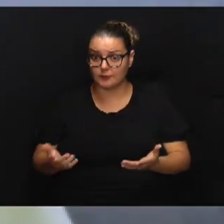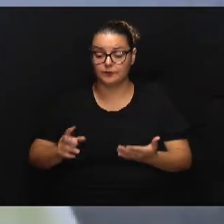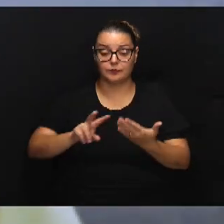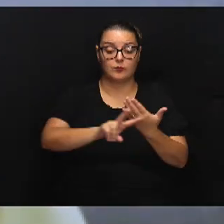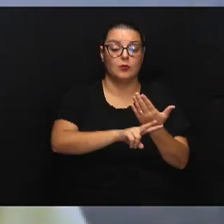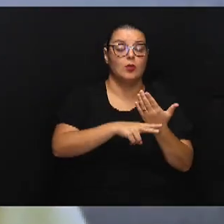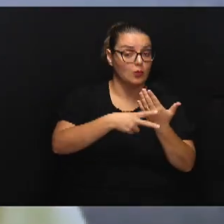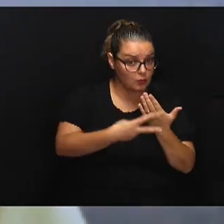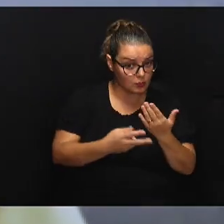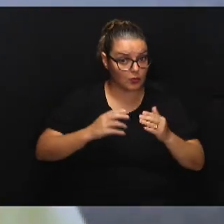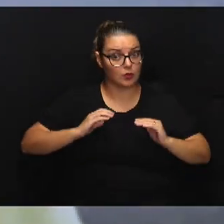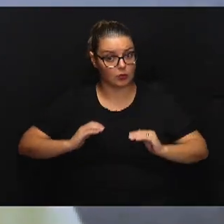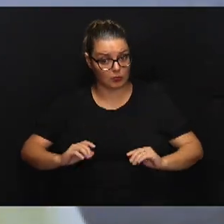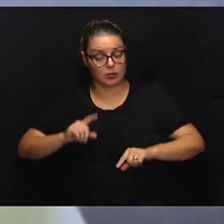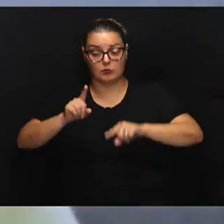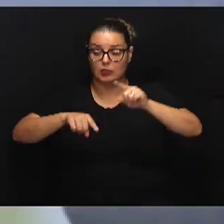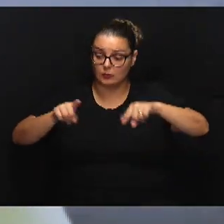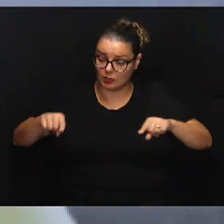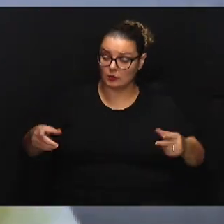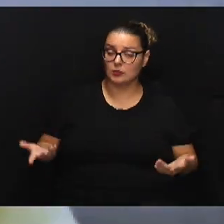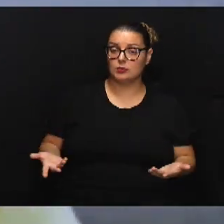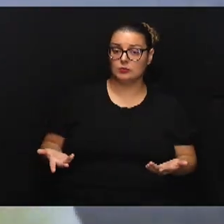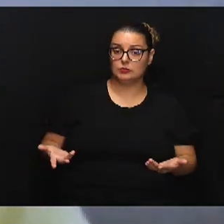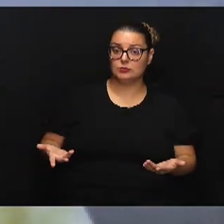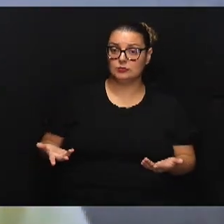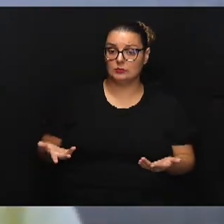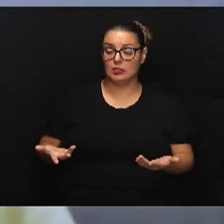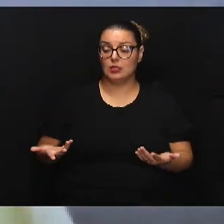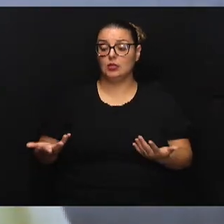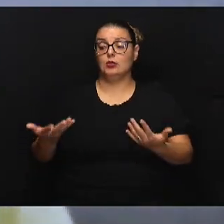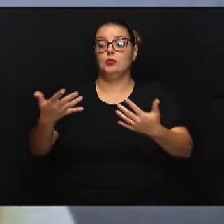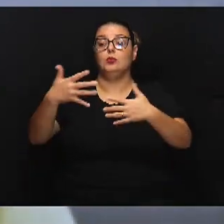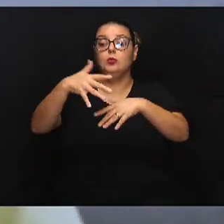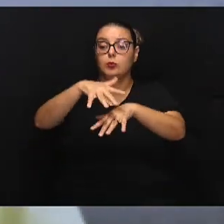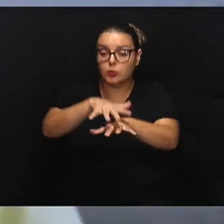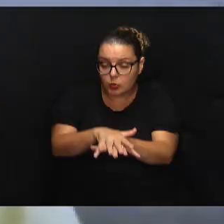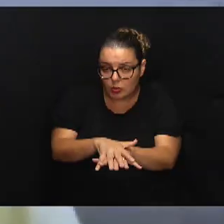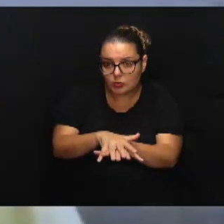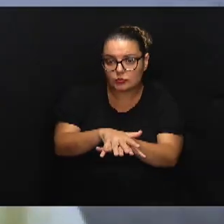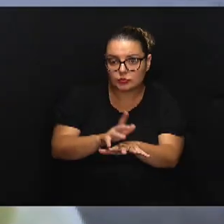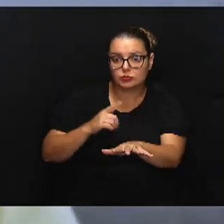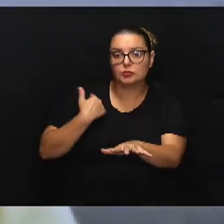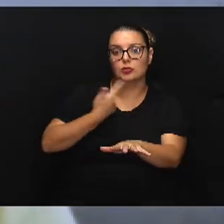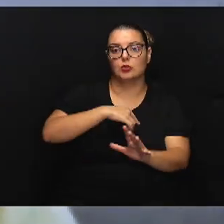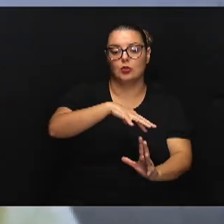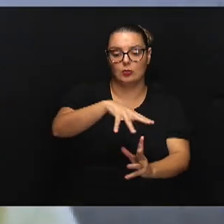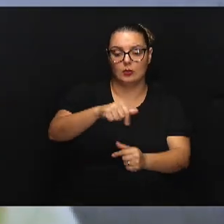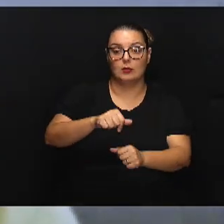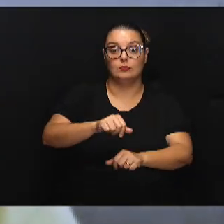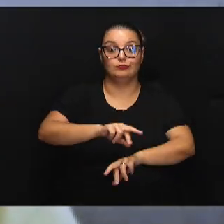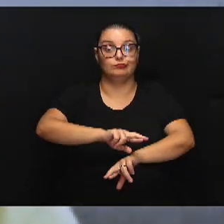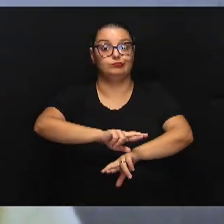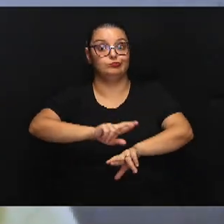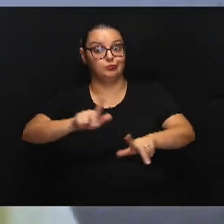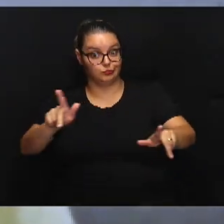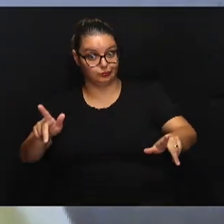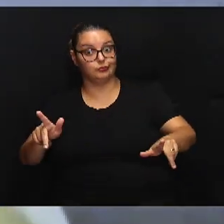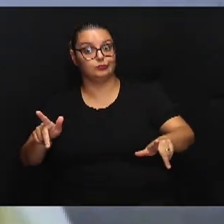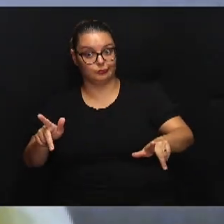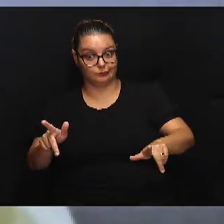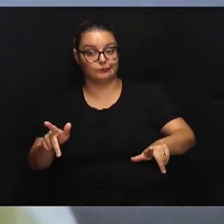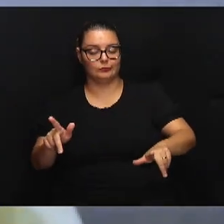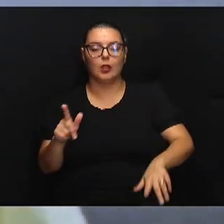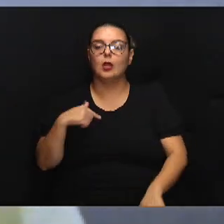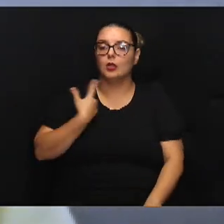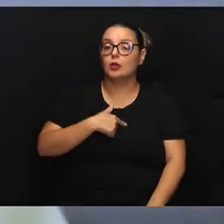consequentemente, comportamentos alterados, a ele inserir no nosso mundo que é tão diferente. Nós